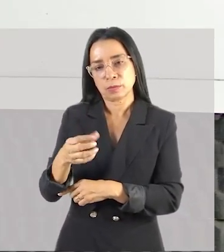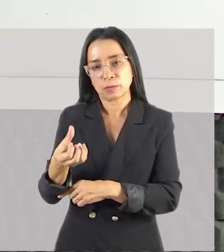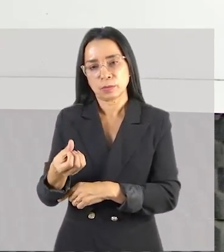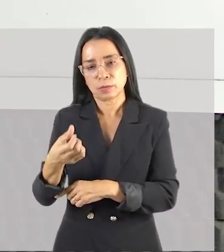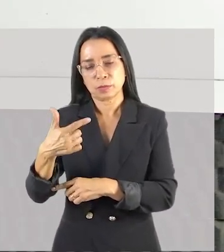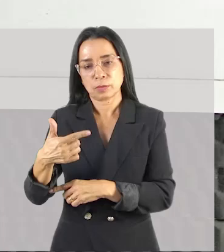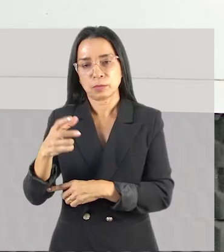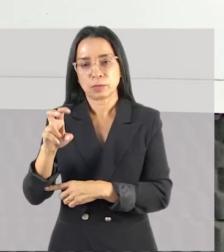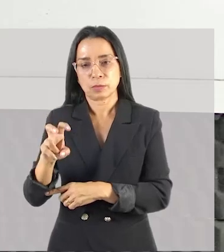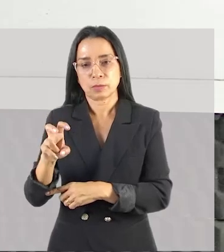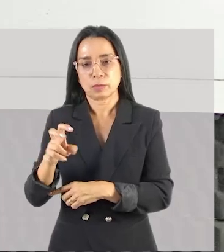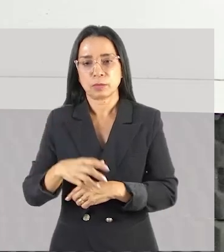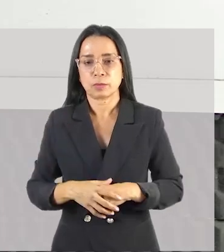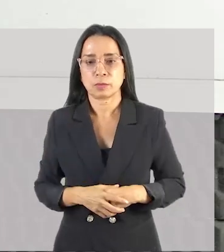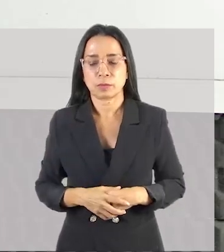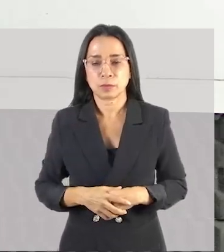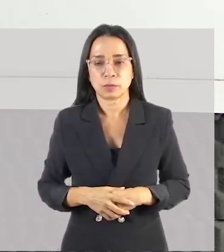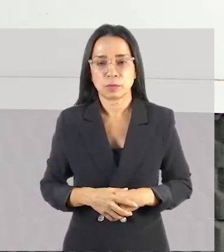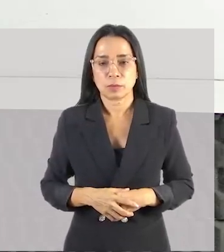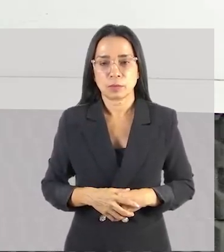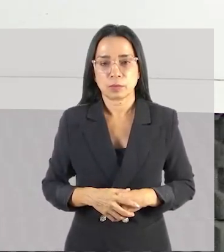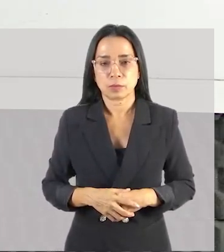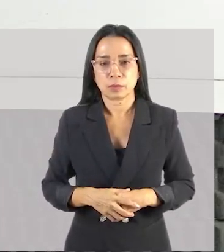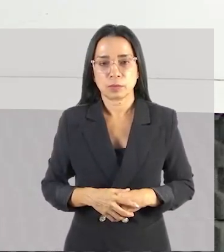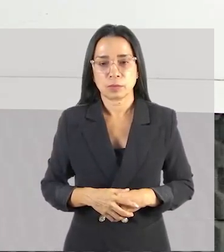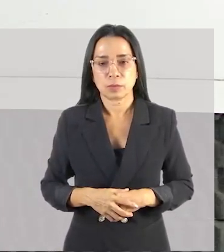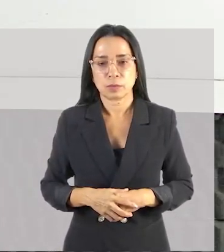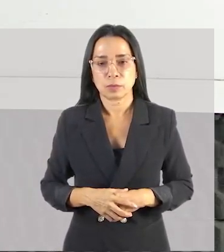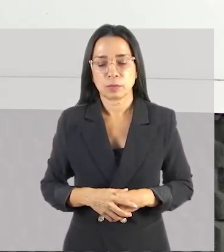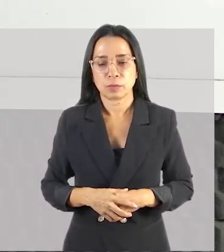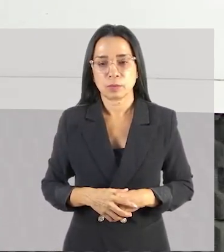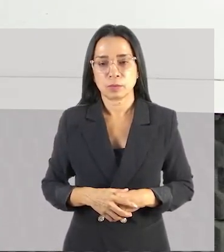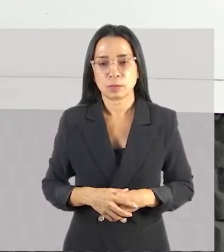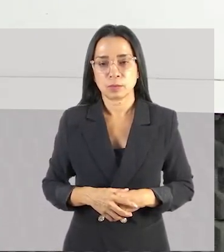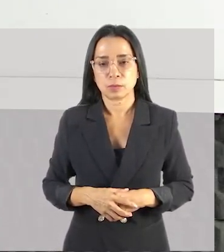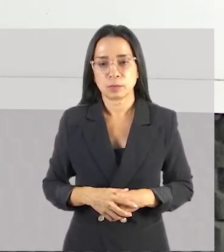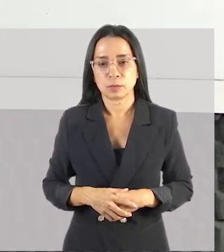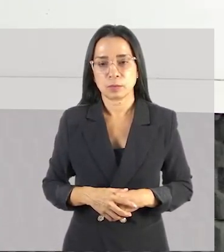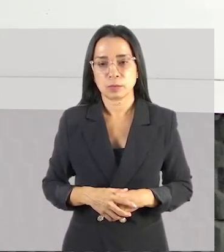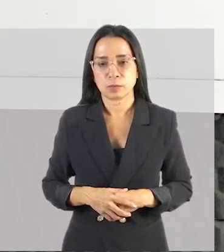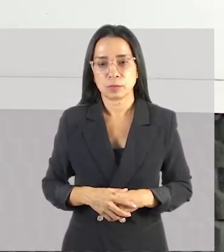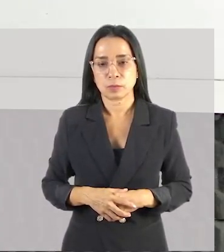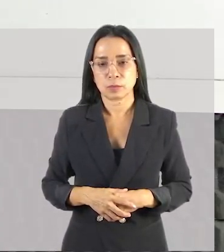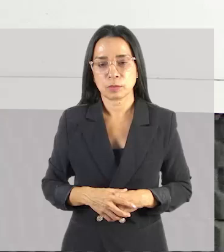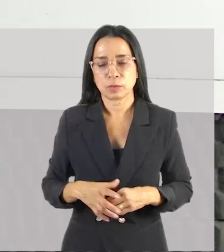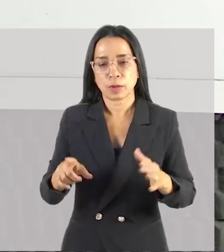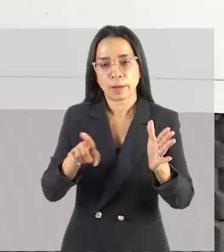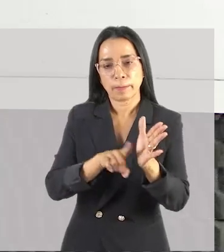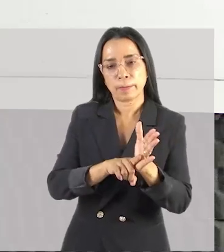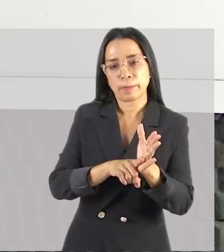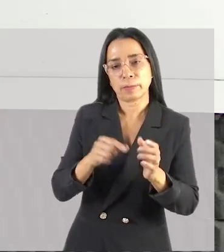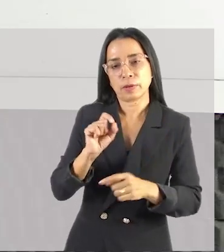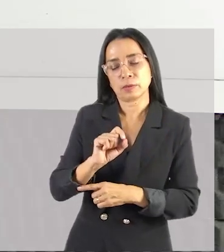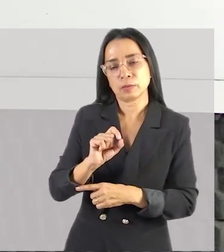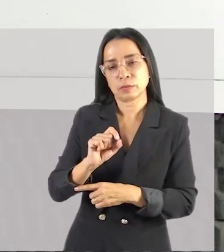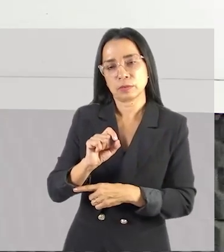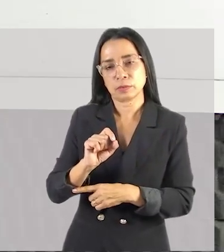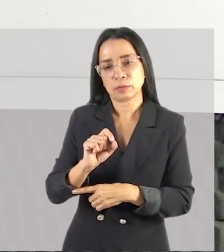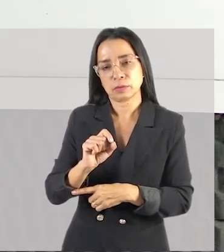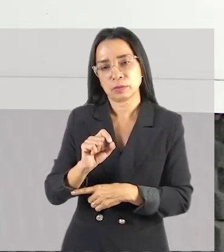10,625, que é o triângulo inteiro, mas não vai receber fachada no triângulo inteiro, menos a área do